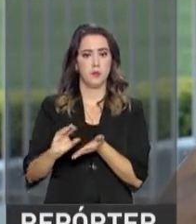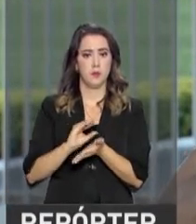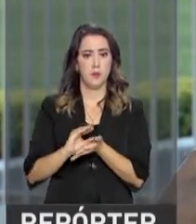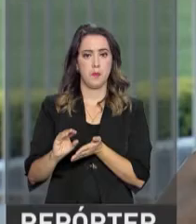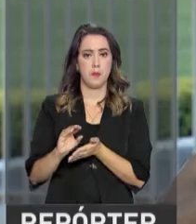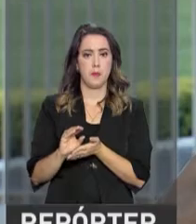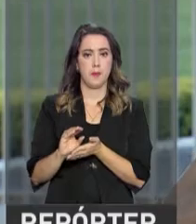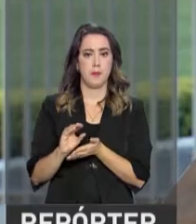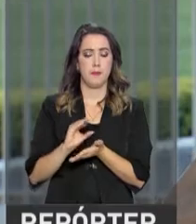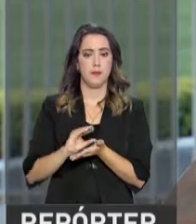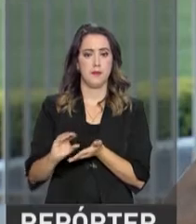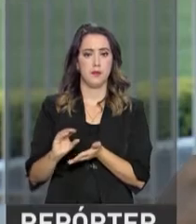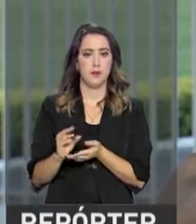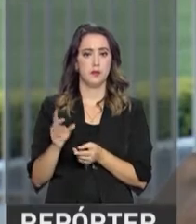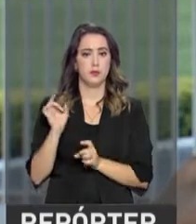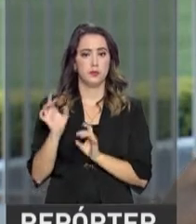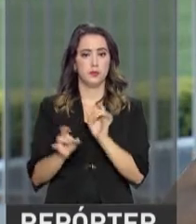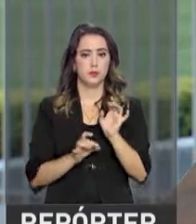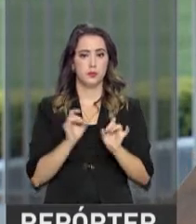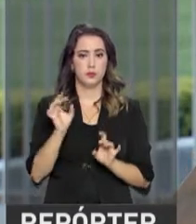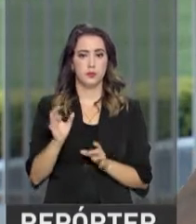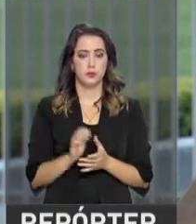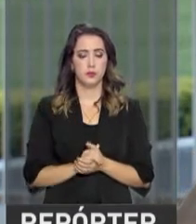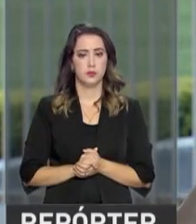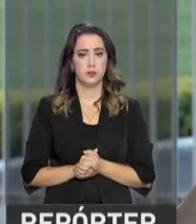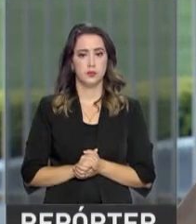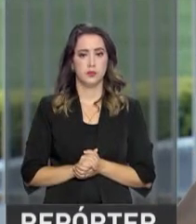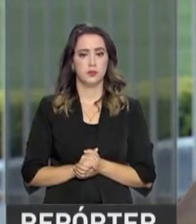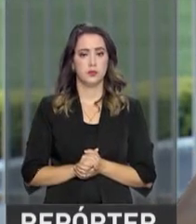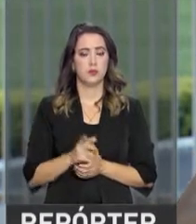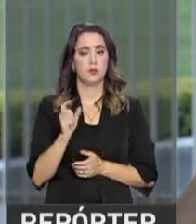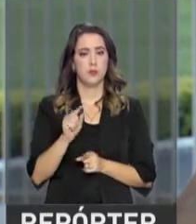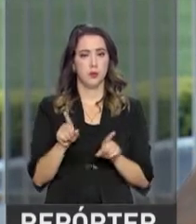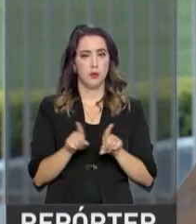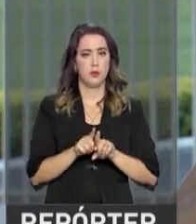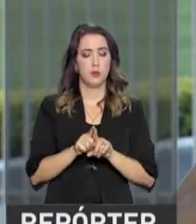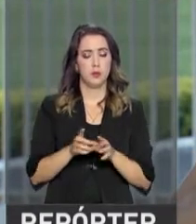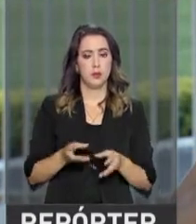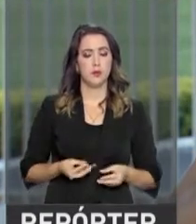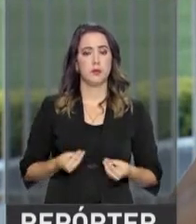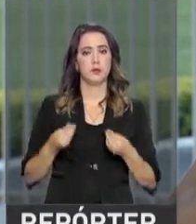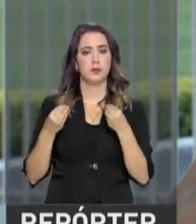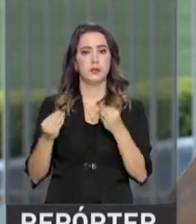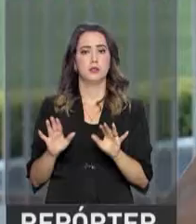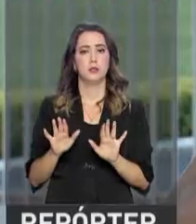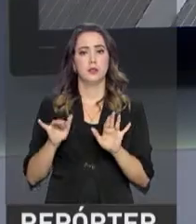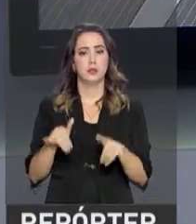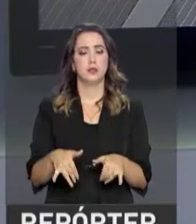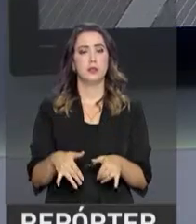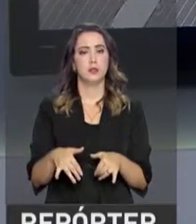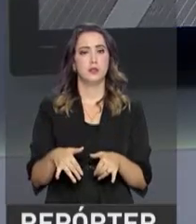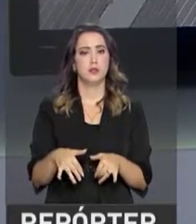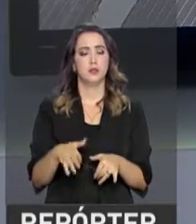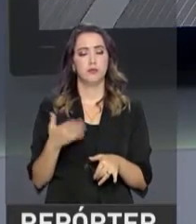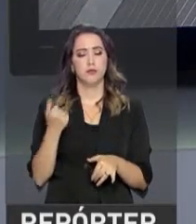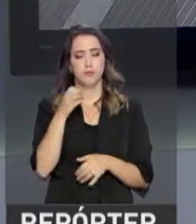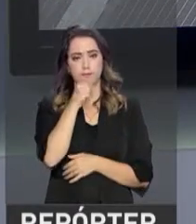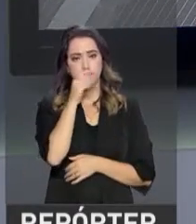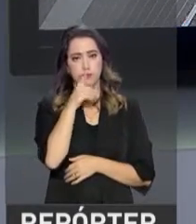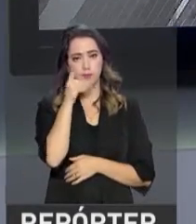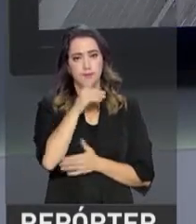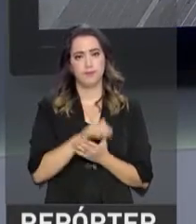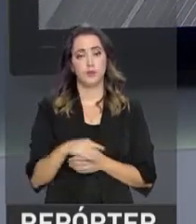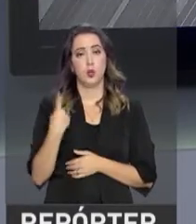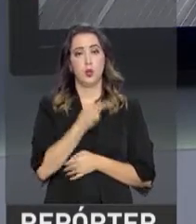né, especial, né, que também será enviado até o final da semana. Nós ficamos por